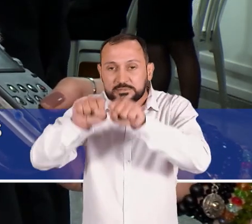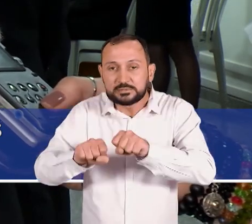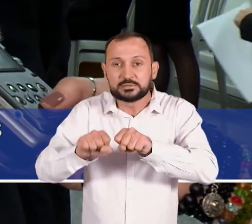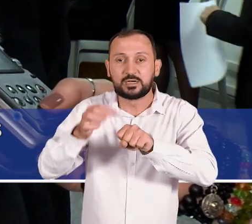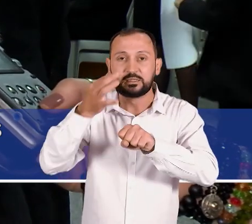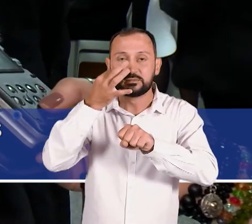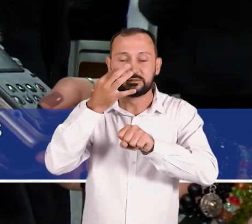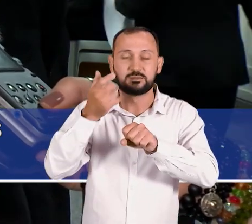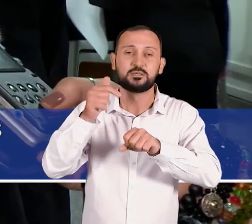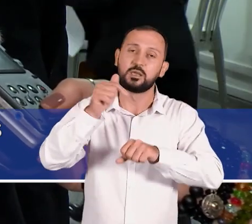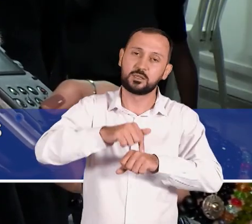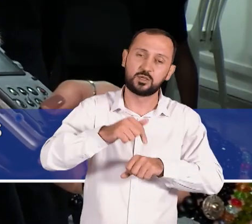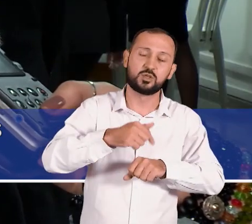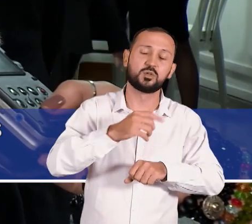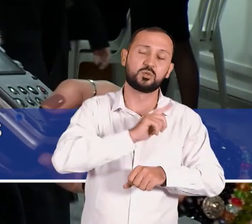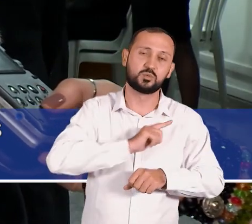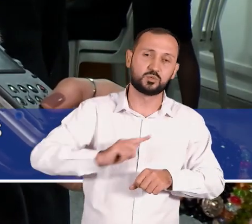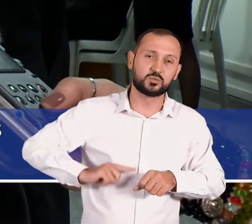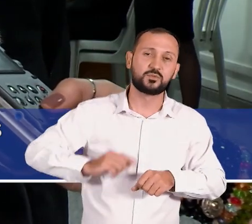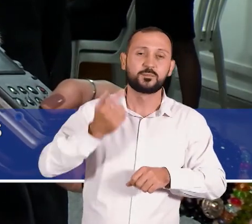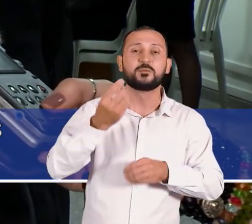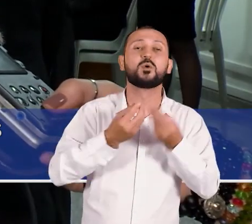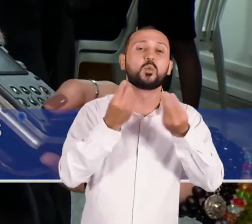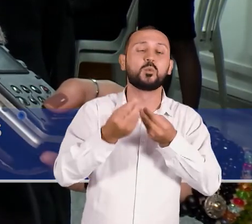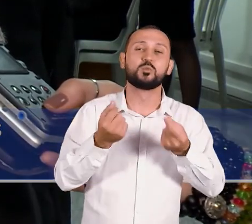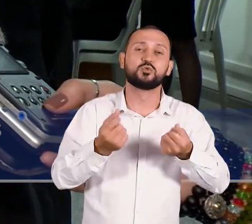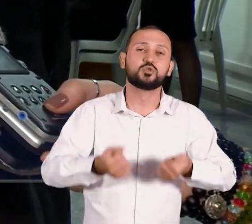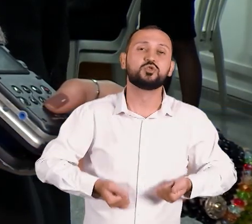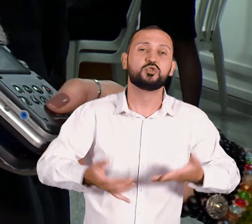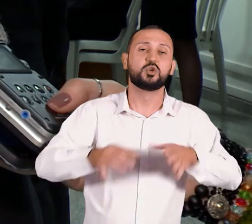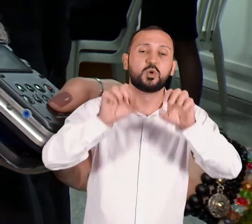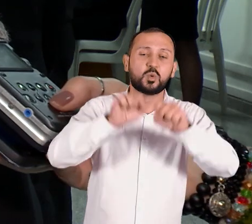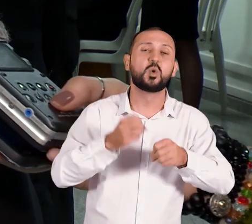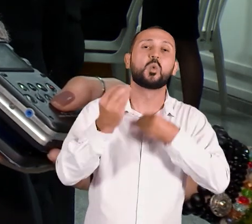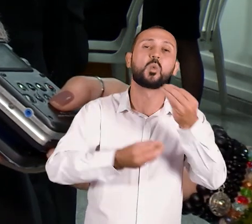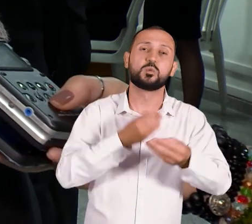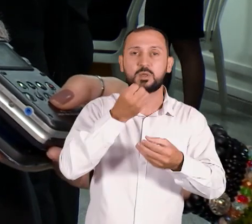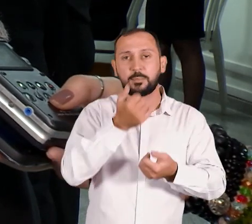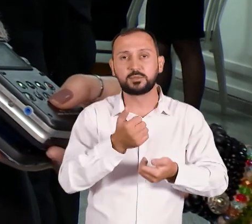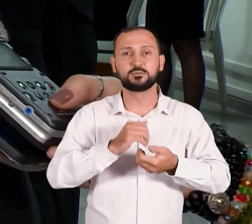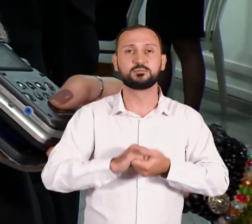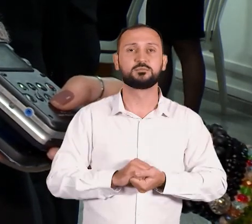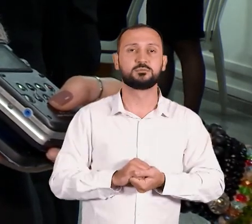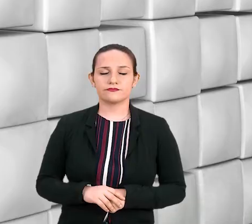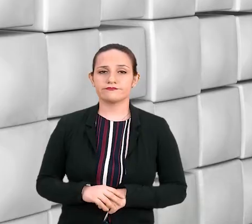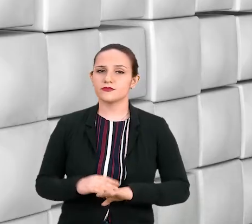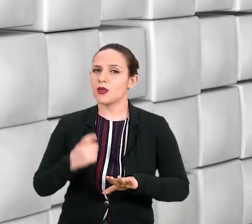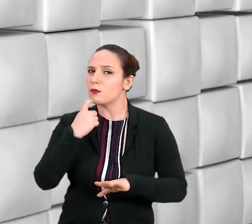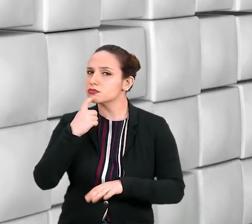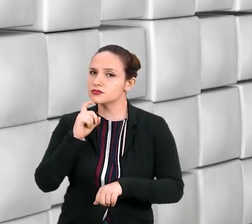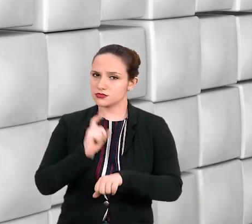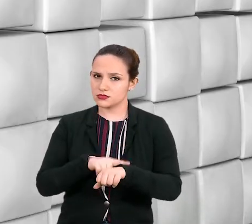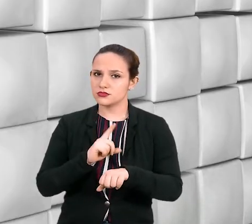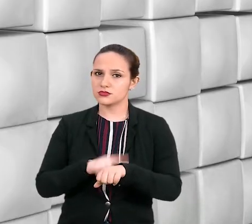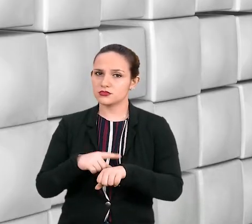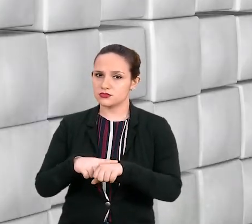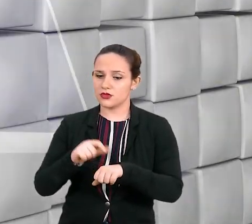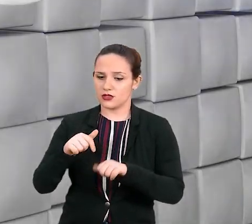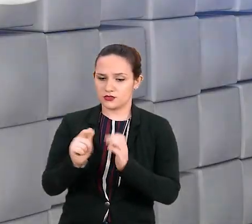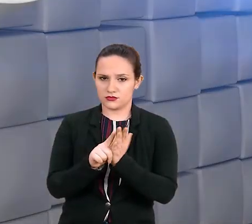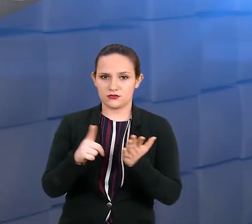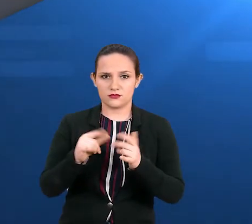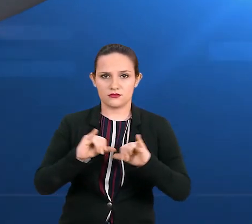próprias prefeituras e aqui no governo do Estado, olhar como é que estava sendo gasto o dinheiro e estava sendo bem gasto. Daqui a pouco, no